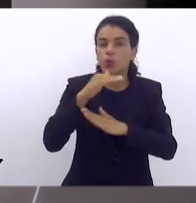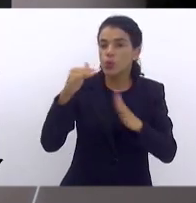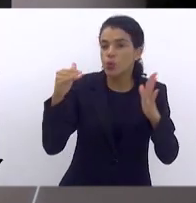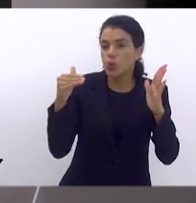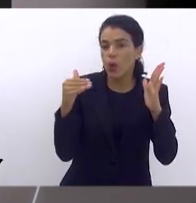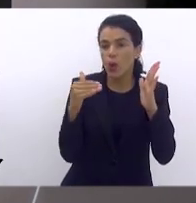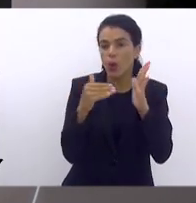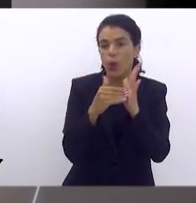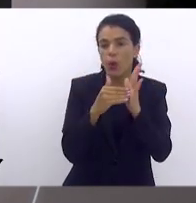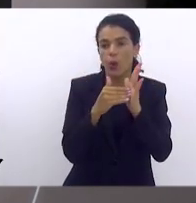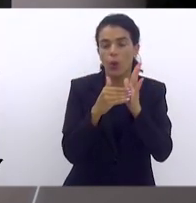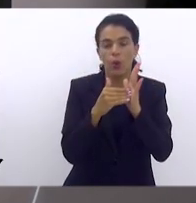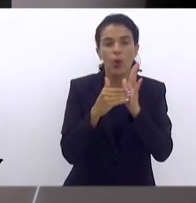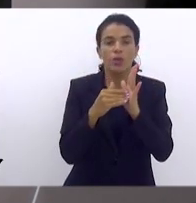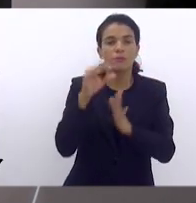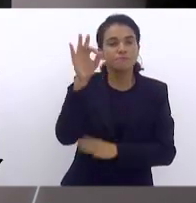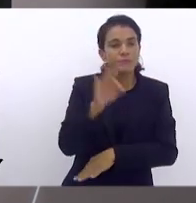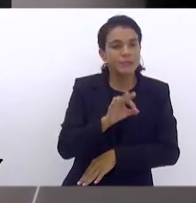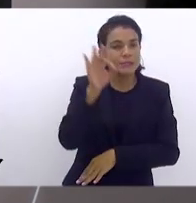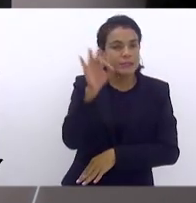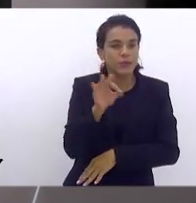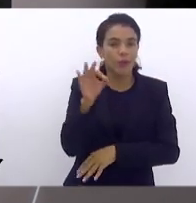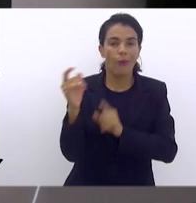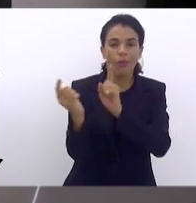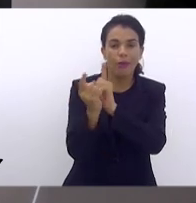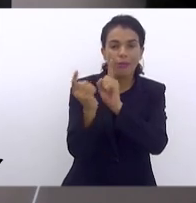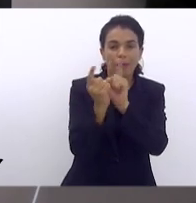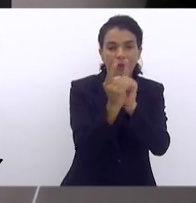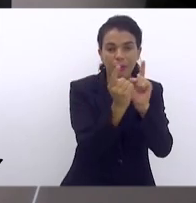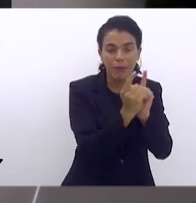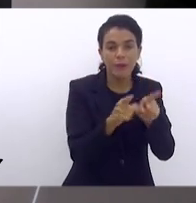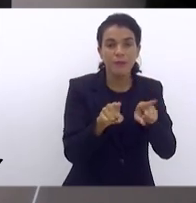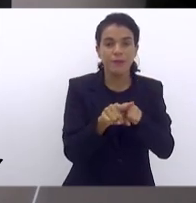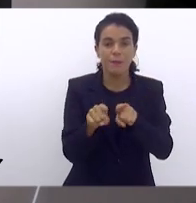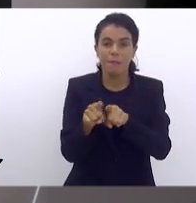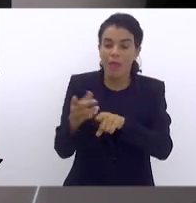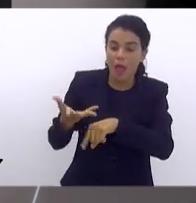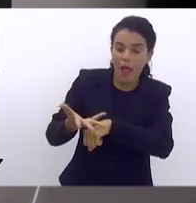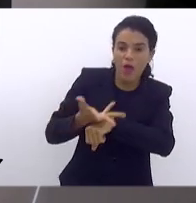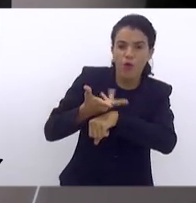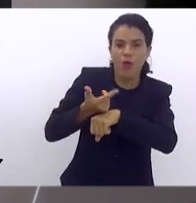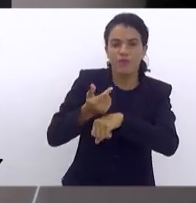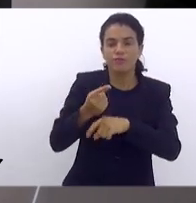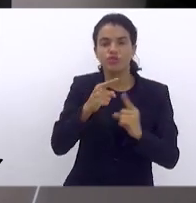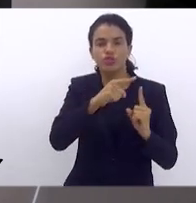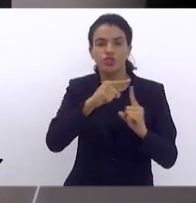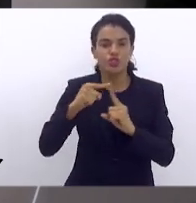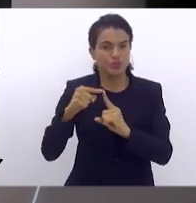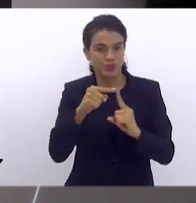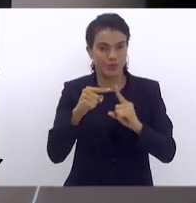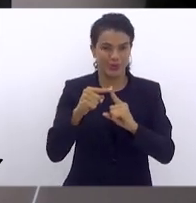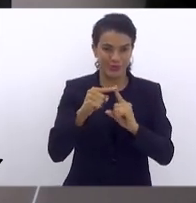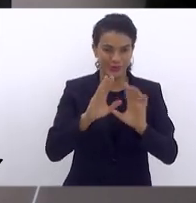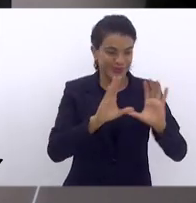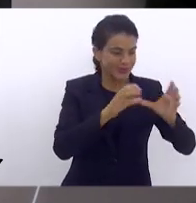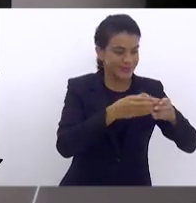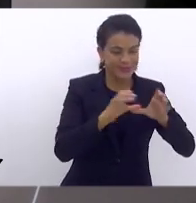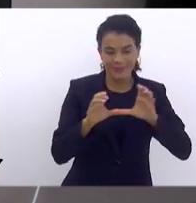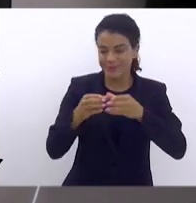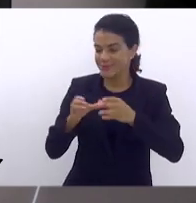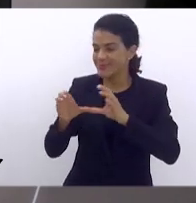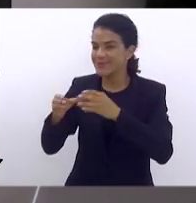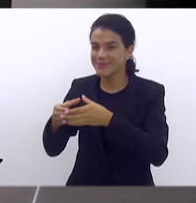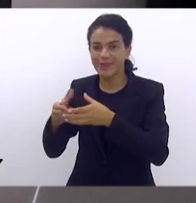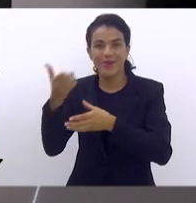Toda o percentual dos nossos atendimentos e toda a qualificação dos nossos atendimentos então a gente consegue saber quais